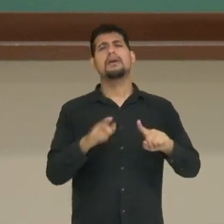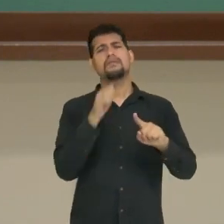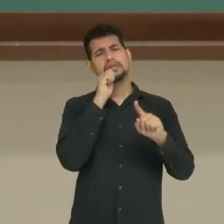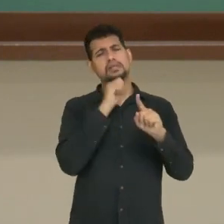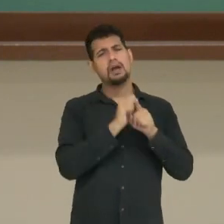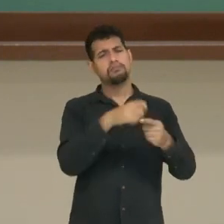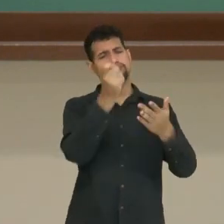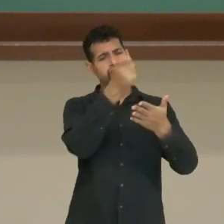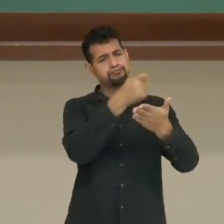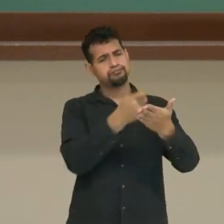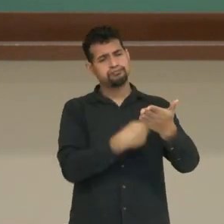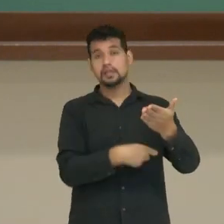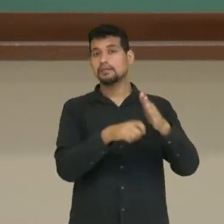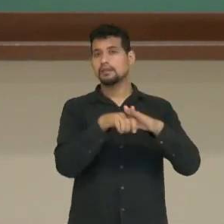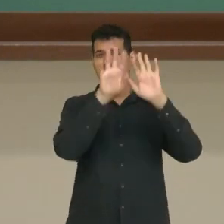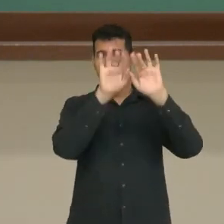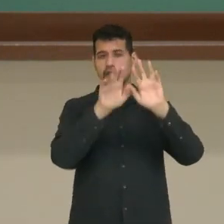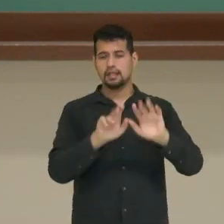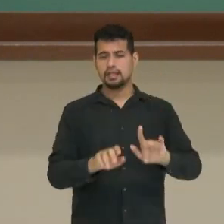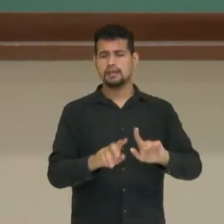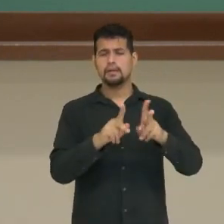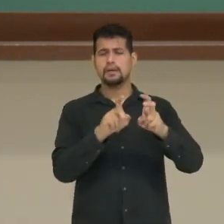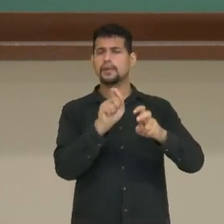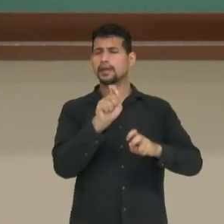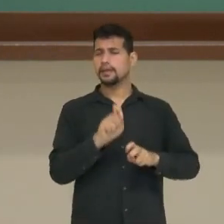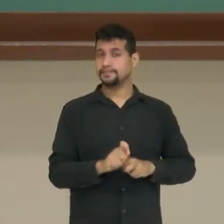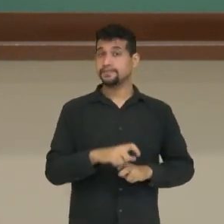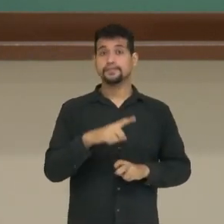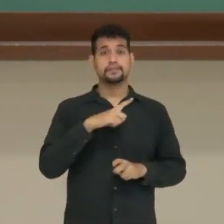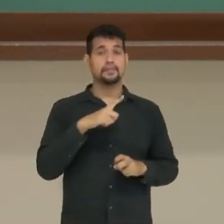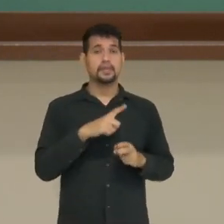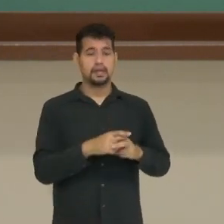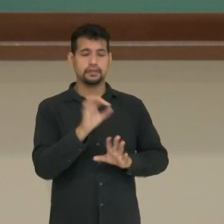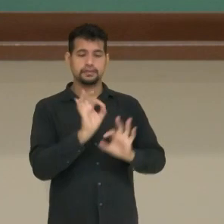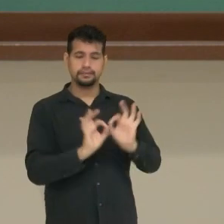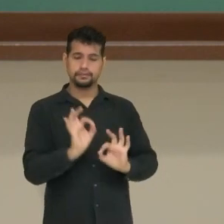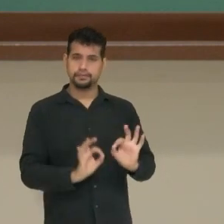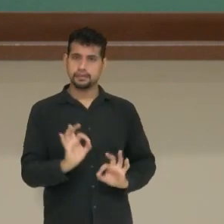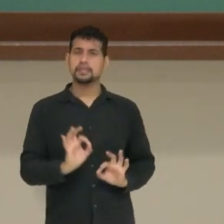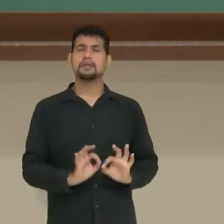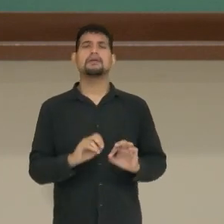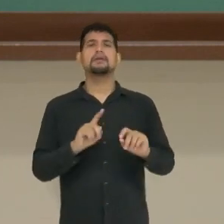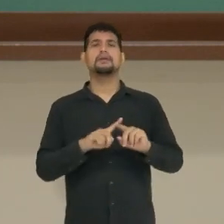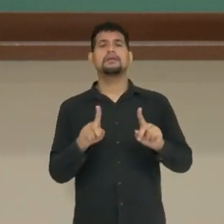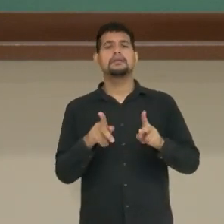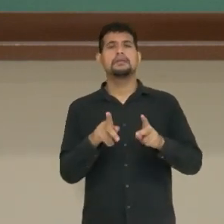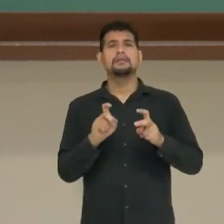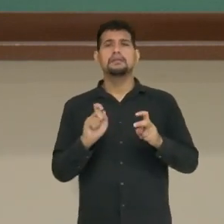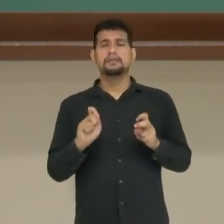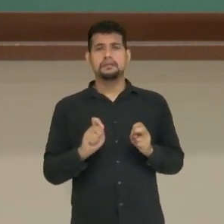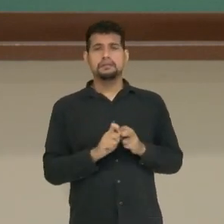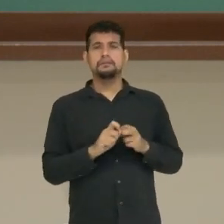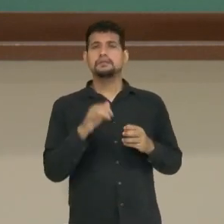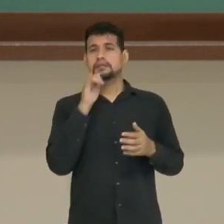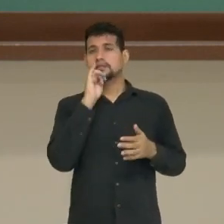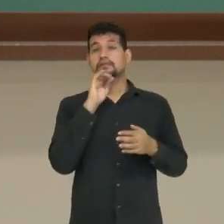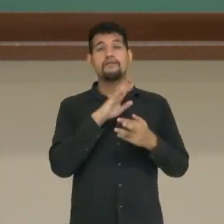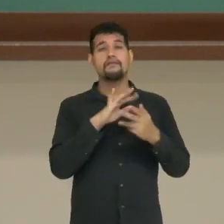digitando o texto no aplicativo, o que você já nota? Que ele tem um corretor, né? E você observa ali os links por